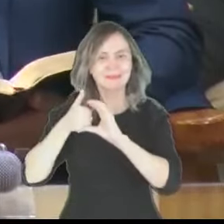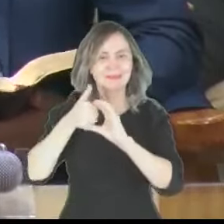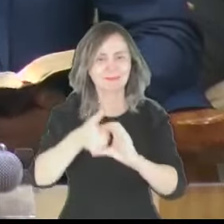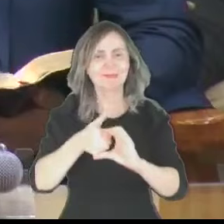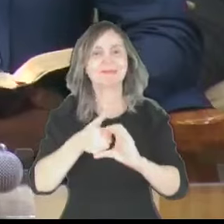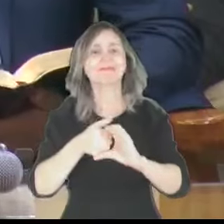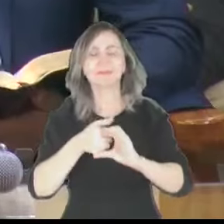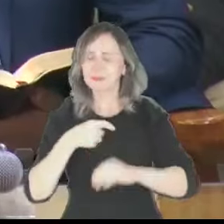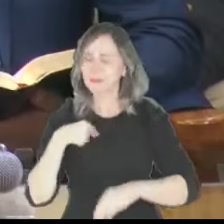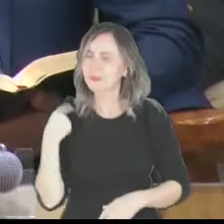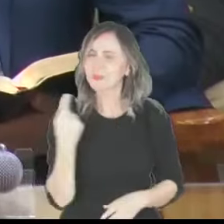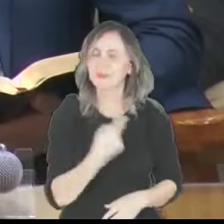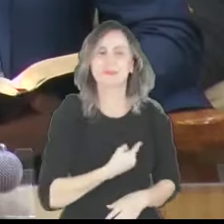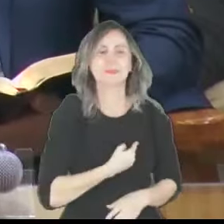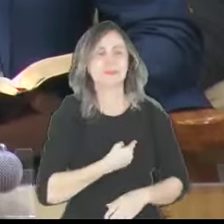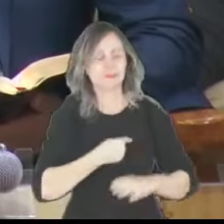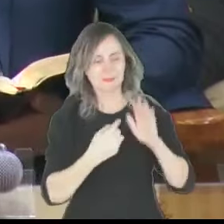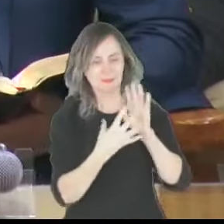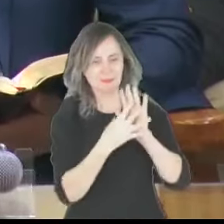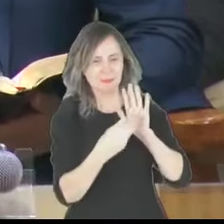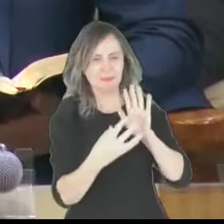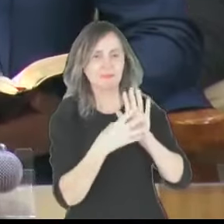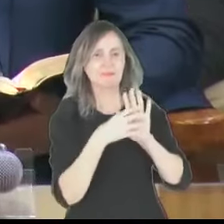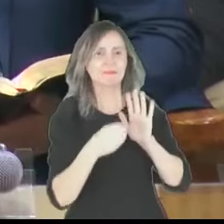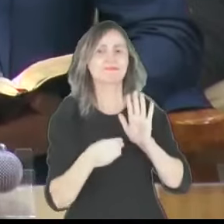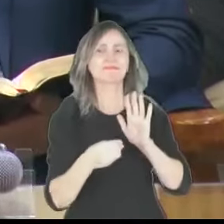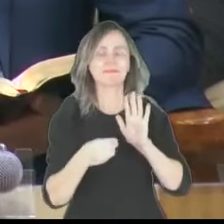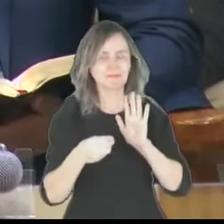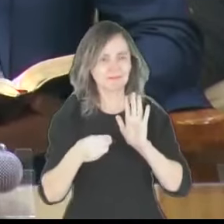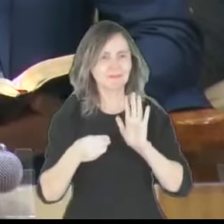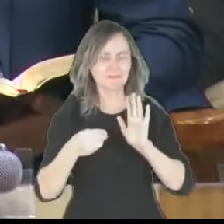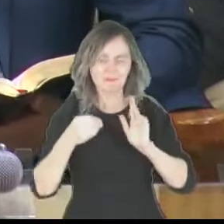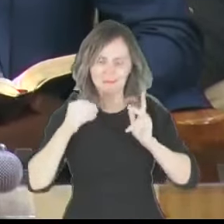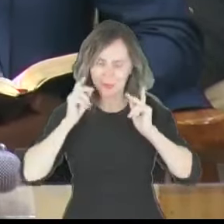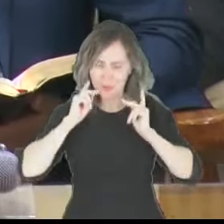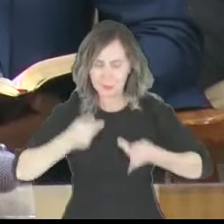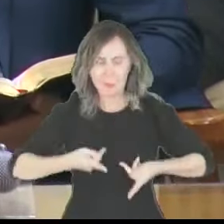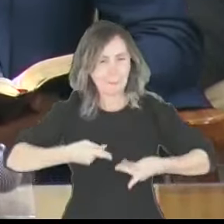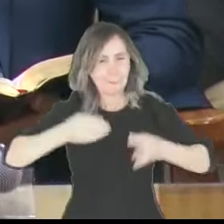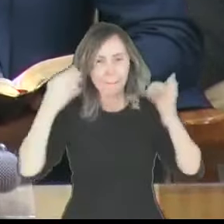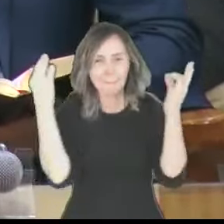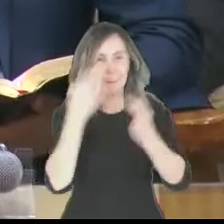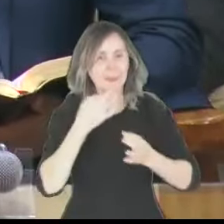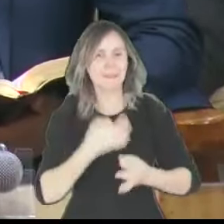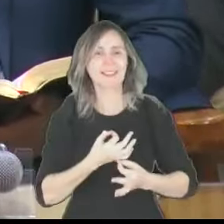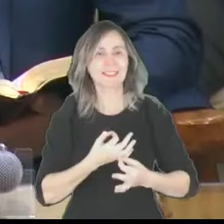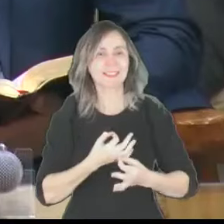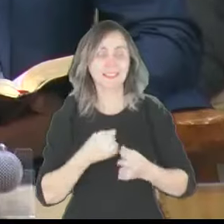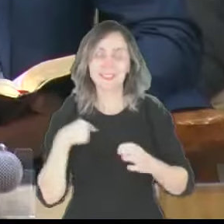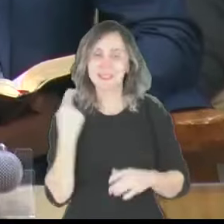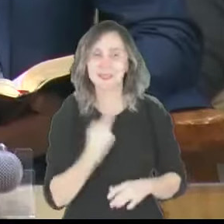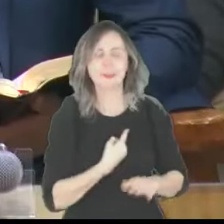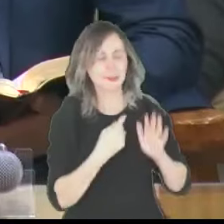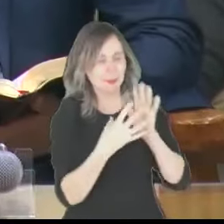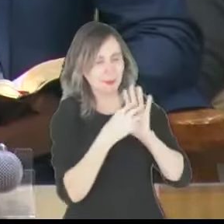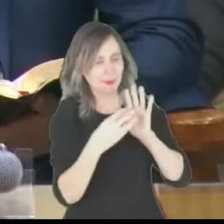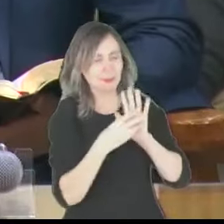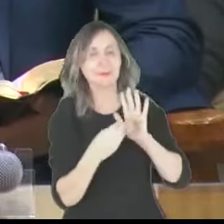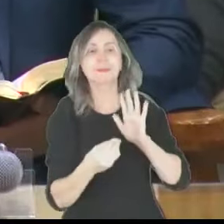modelo de humanidade. Ele é o nosso modelo de libertação. Ele é o nosso modelo de